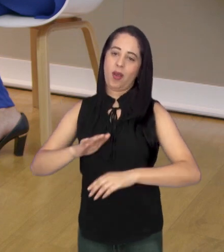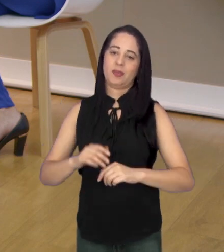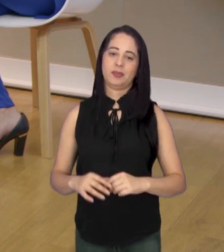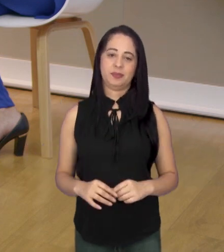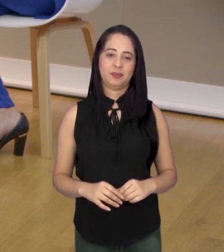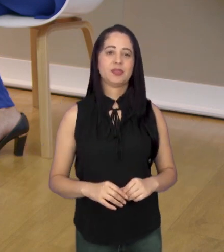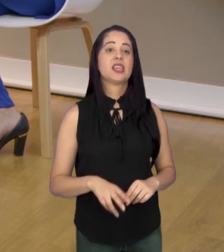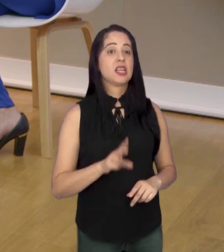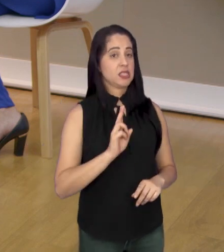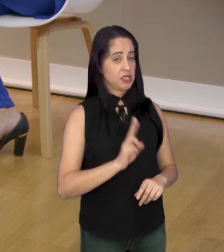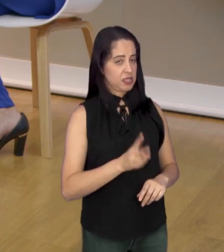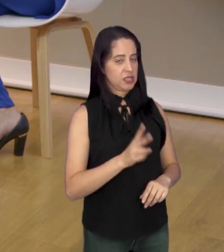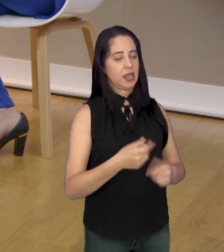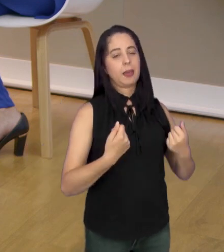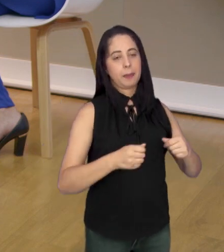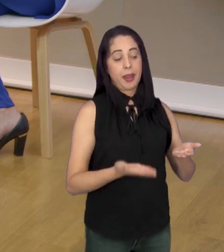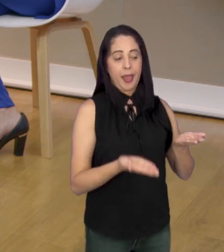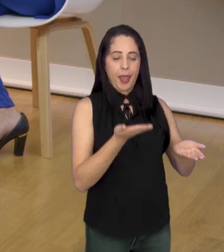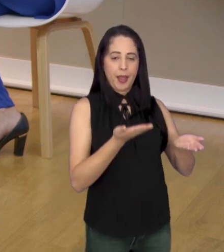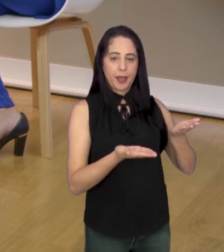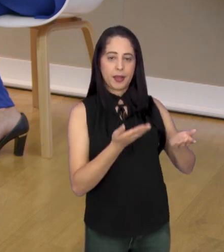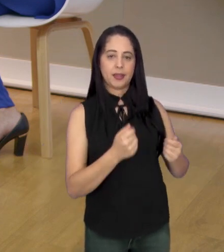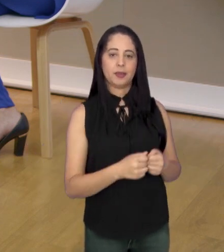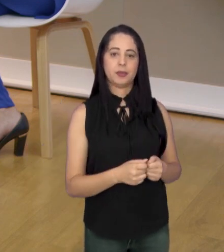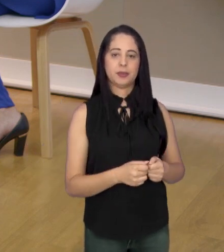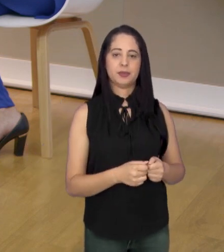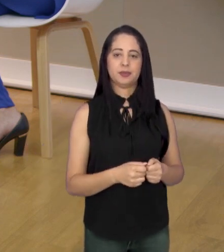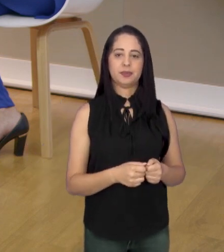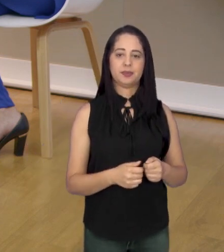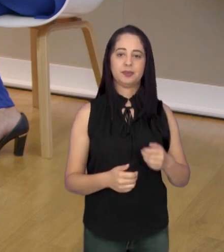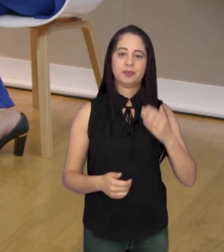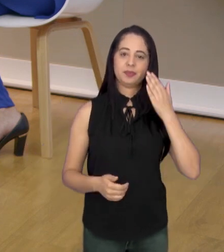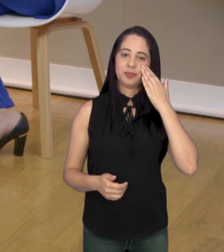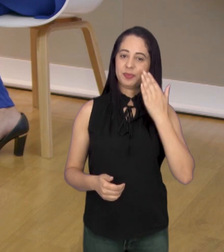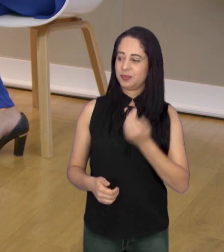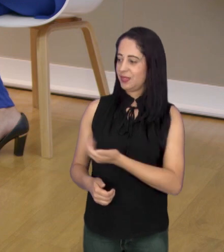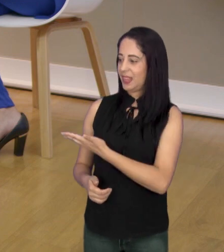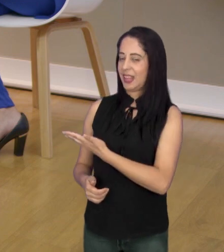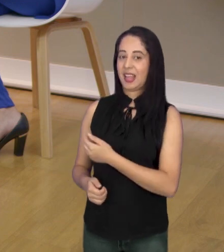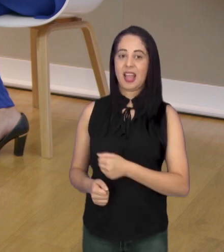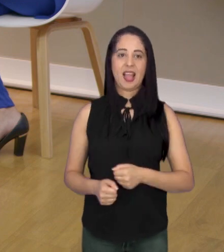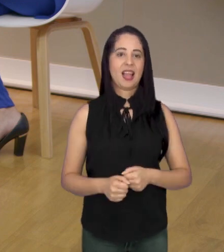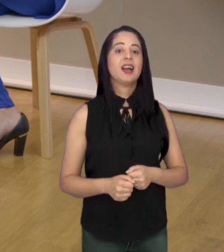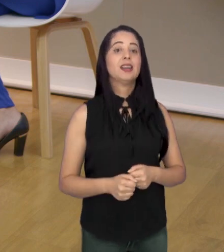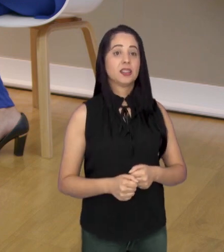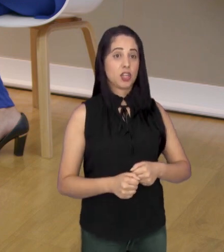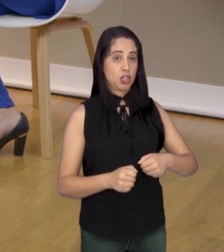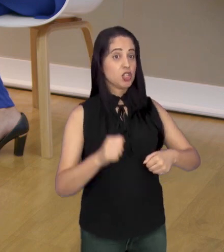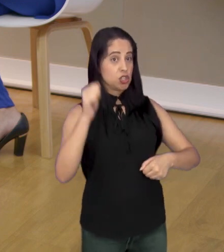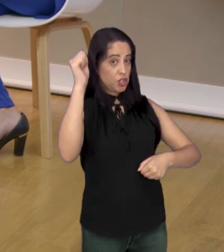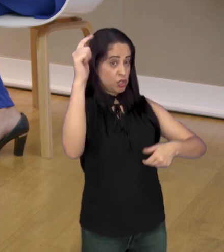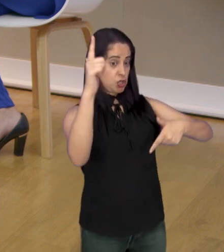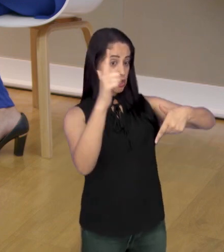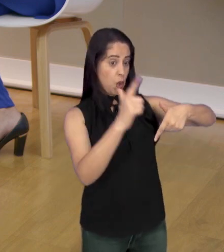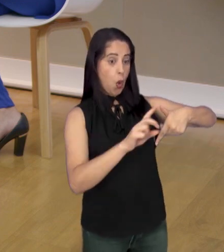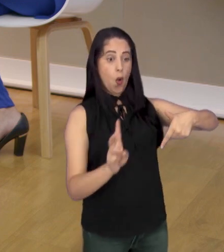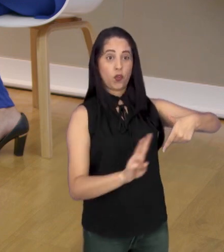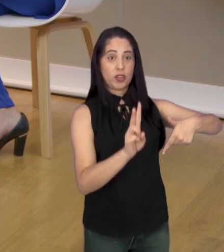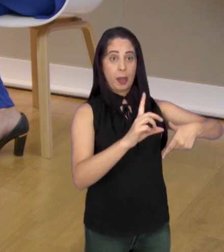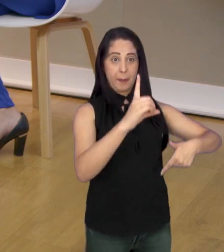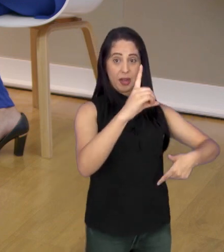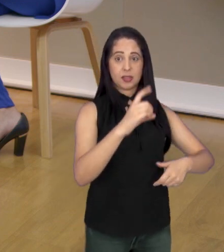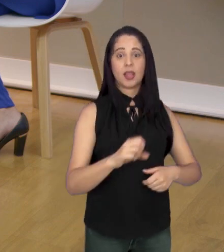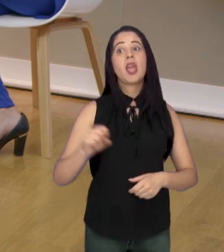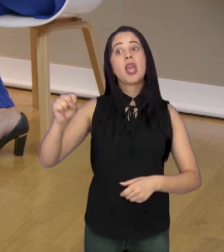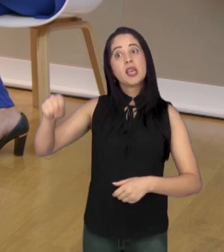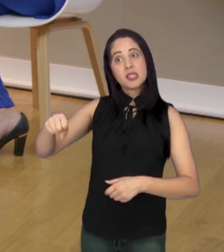muito grande, né? Tudo com moderação, Isso. claro. E por fim, tomar sol. Vitamina Aham. D, muito É, importante.